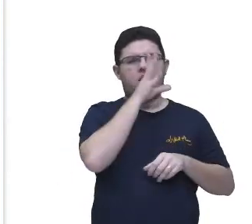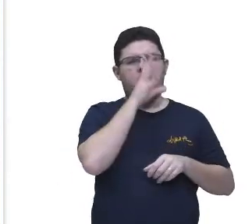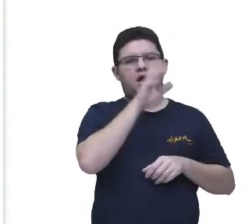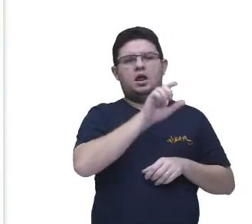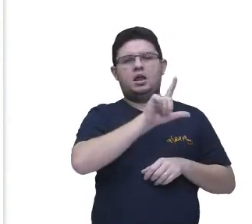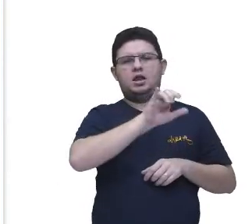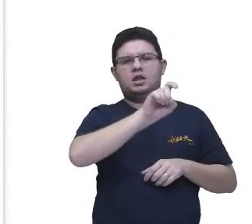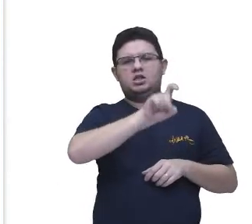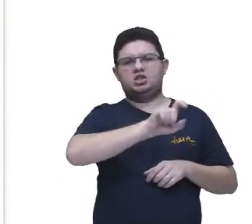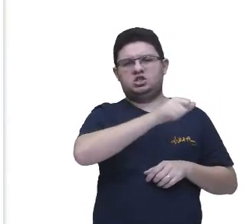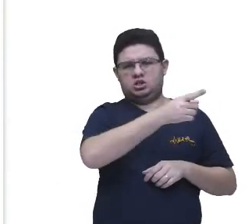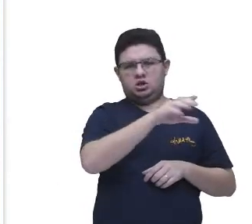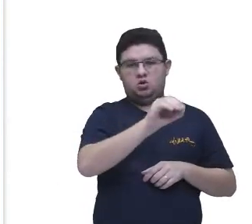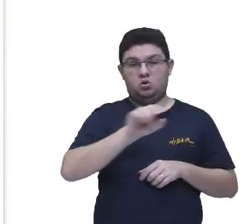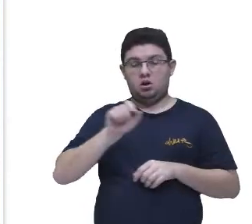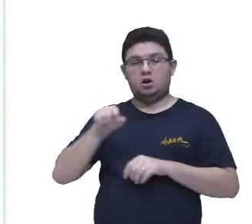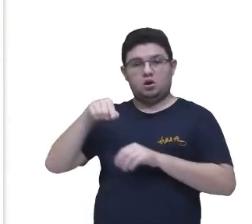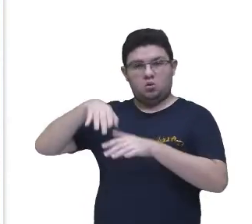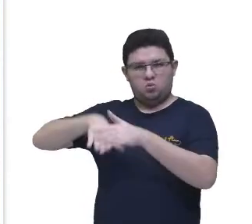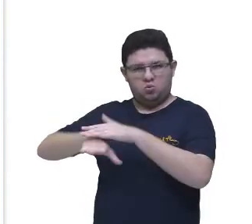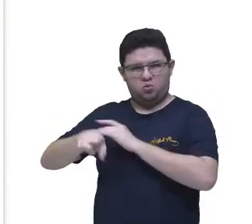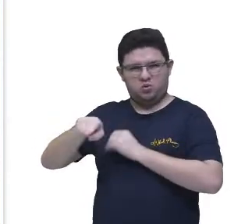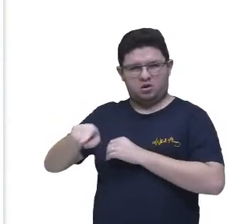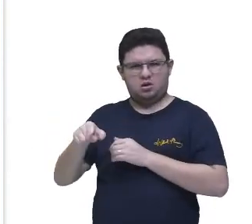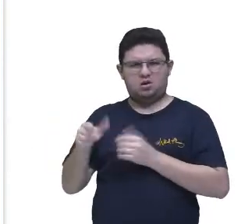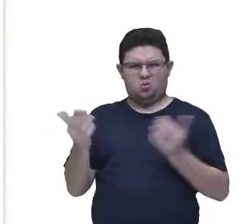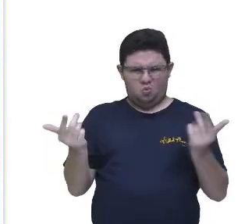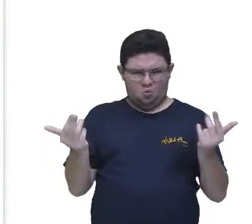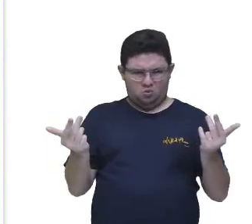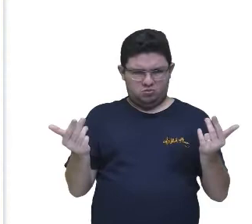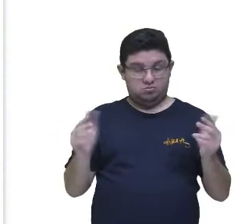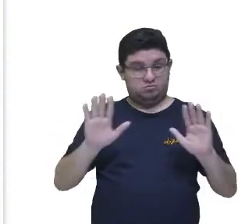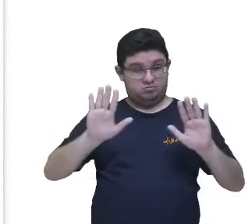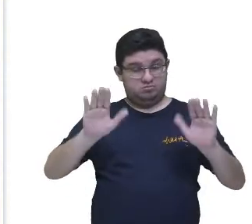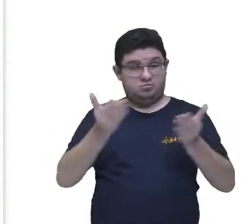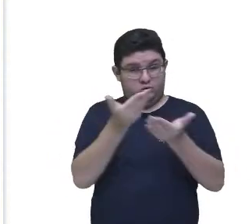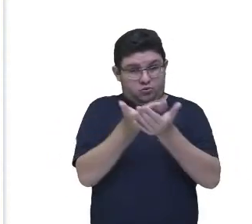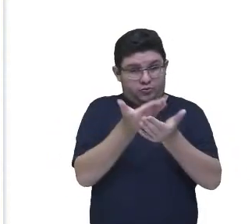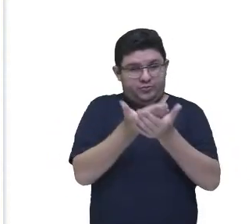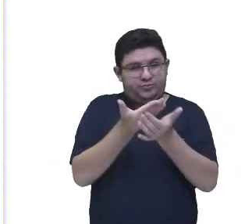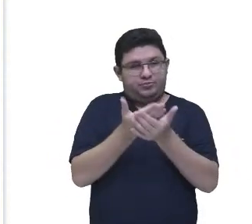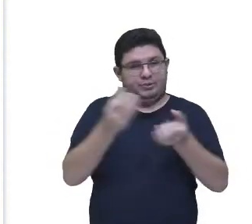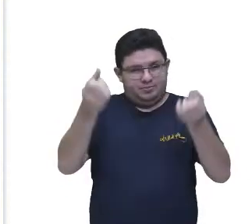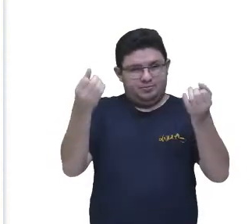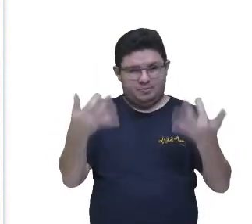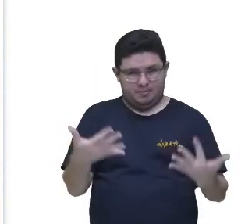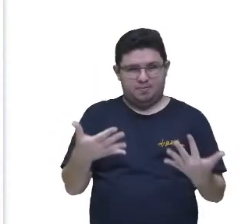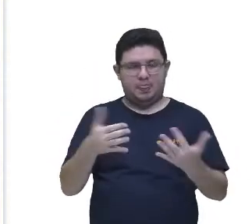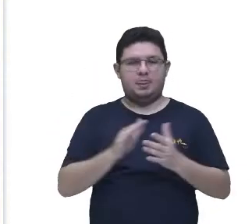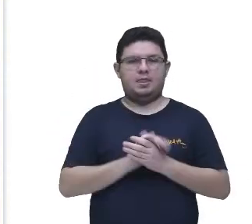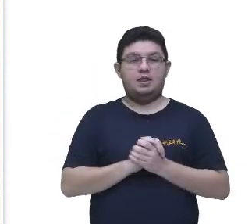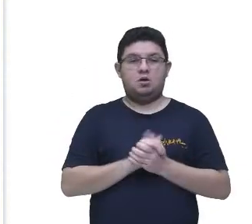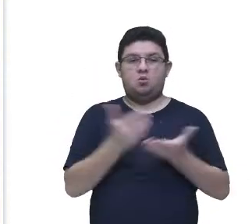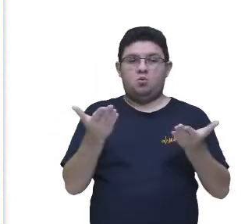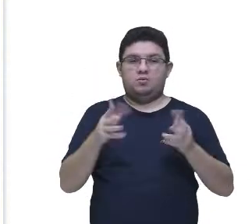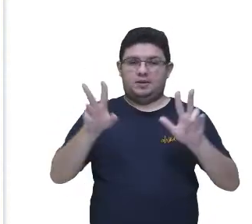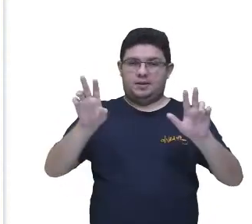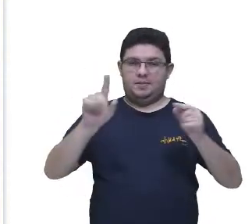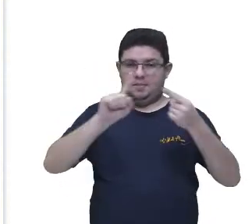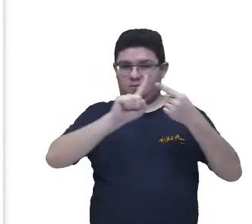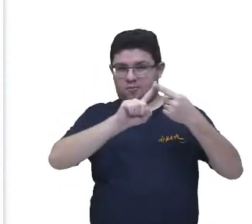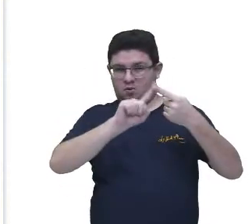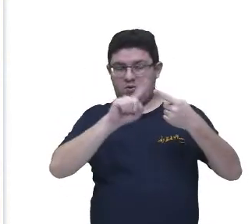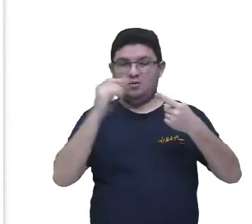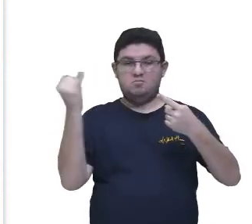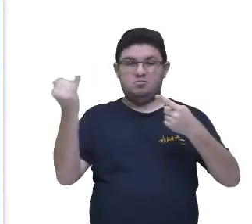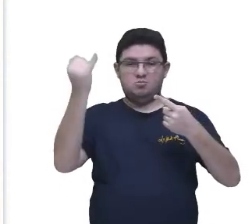longo da nossa aula de hoje. Então, iniciando pelo primeiro tema que vai trazer para a gente a importância da questão ambiental. Então, o descarte